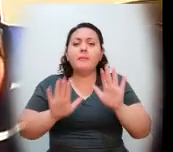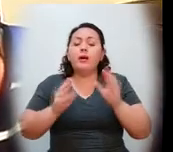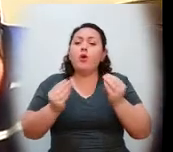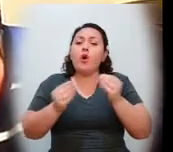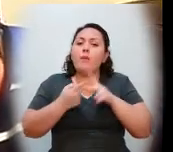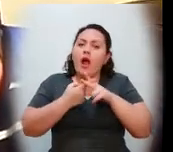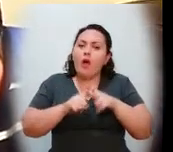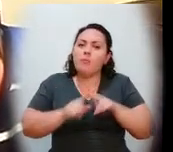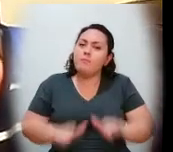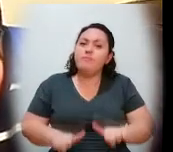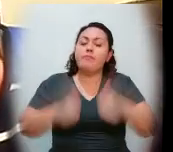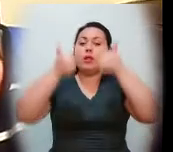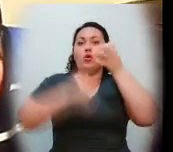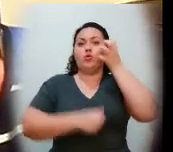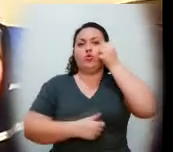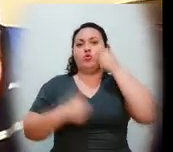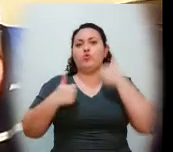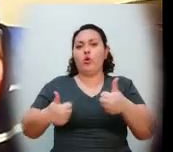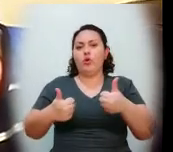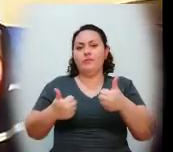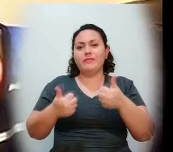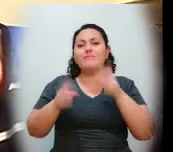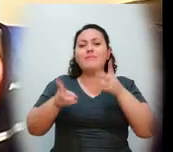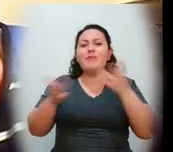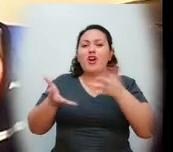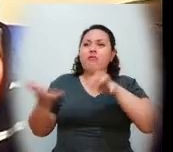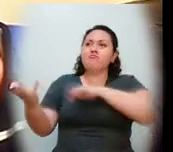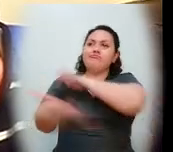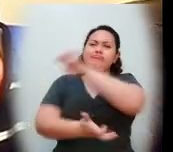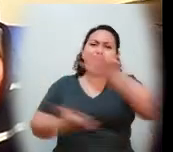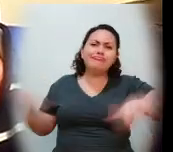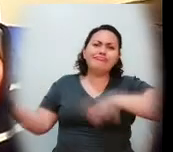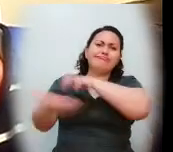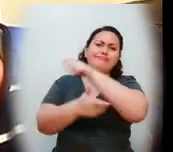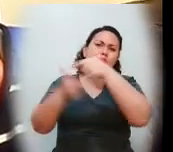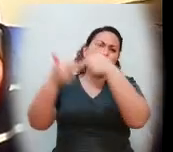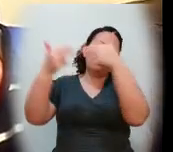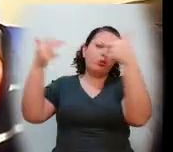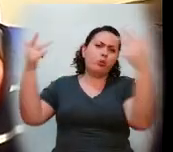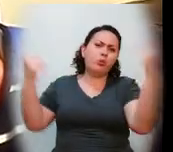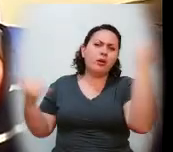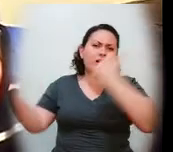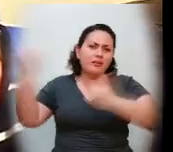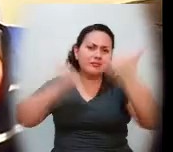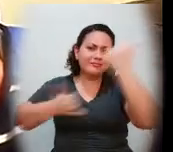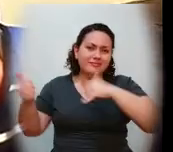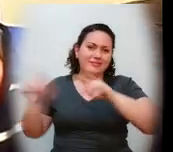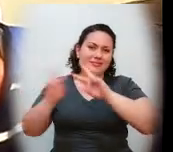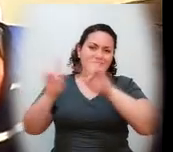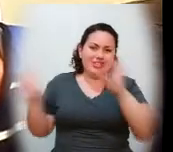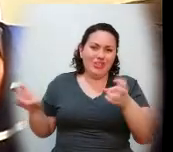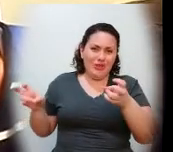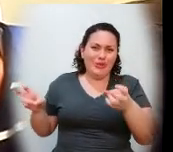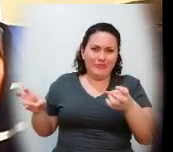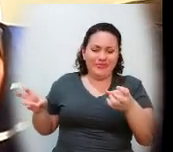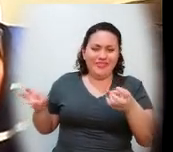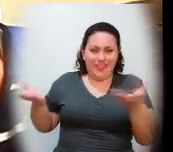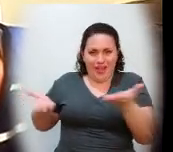melhor, mesmo com todo esse barulho que a gente escuta lá fora em relação